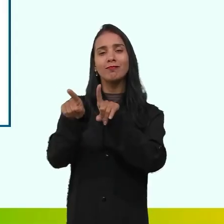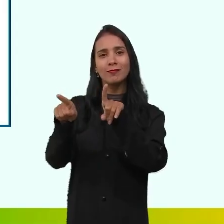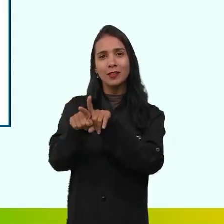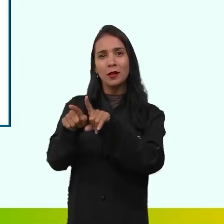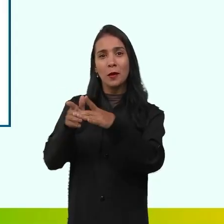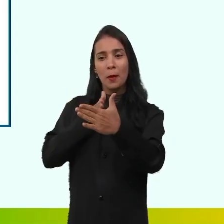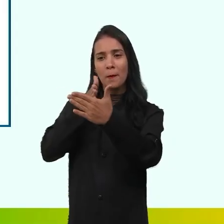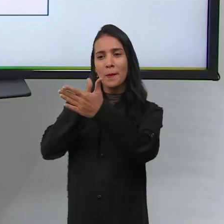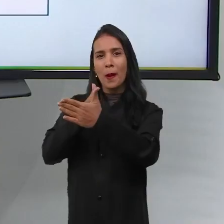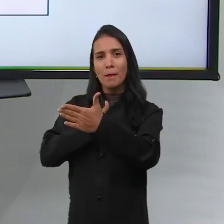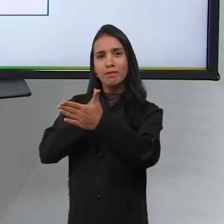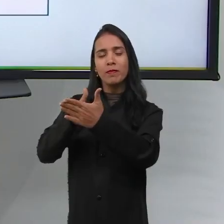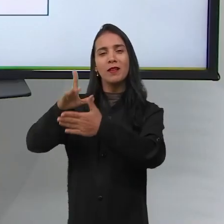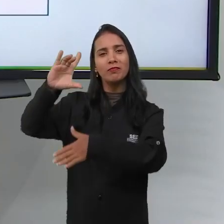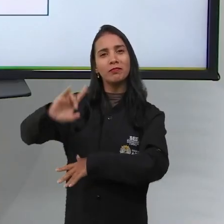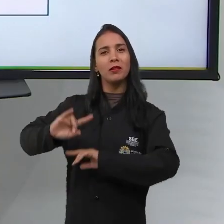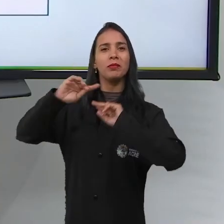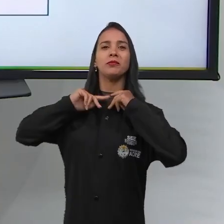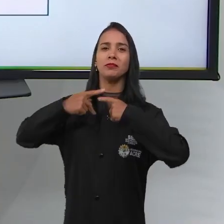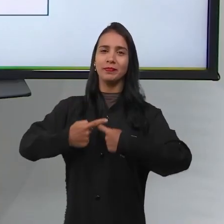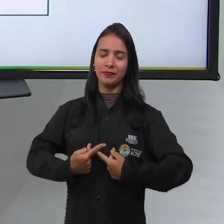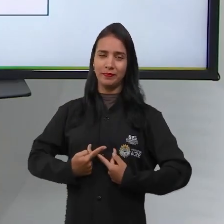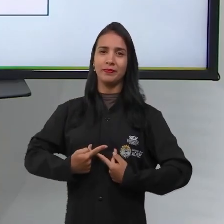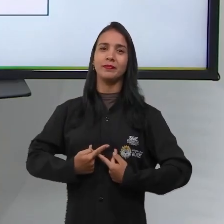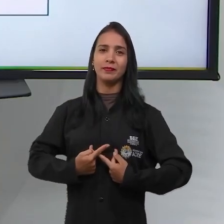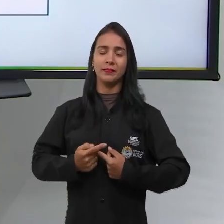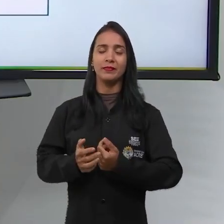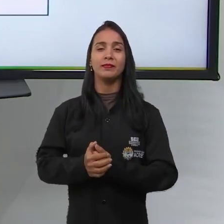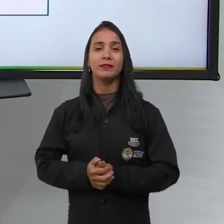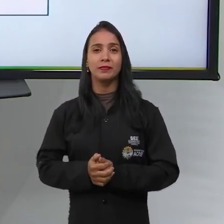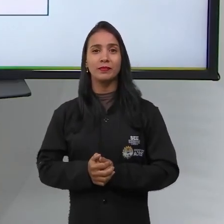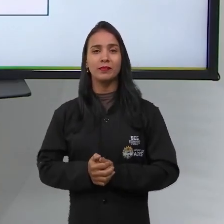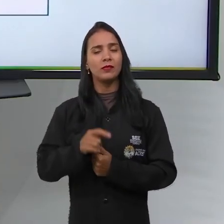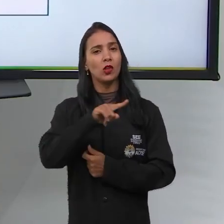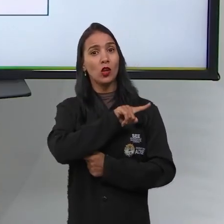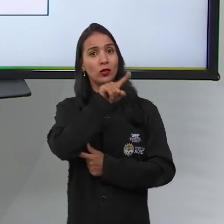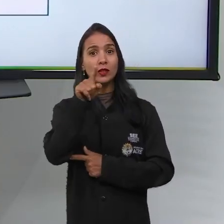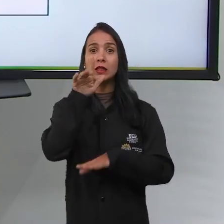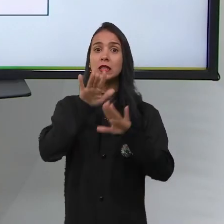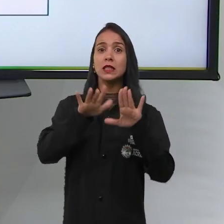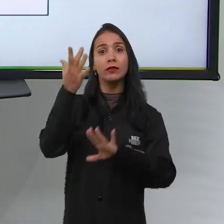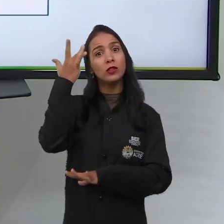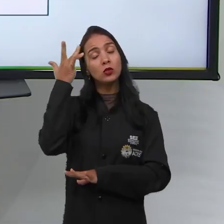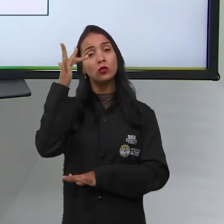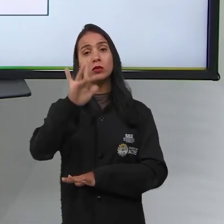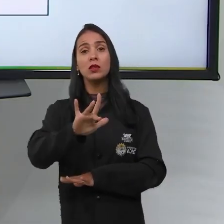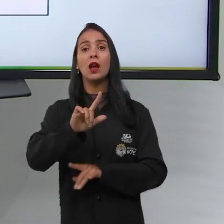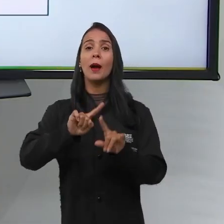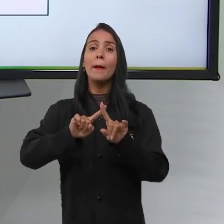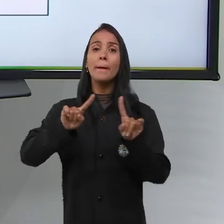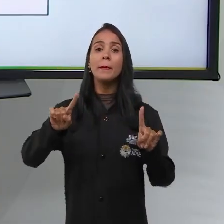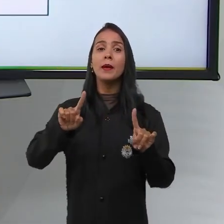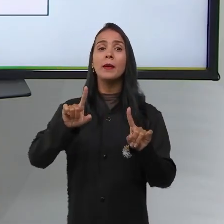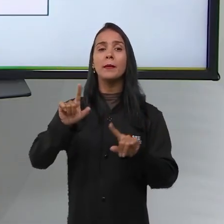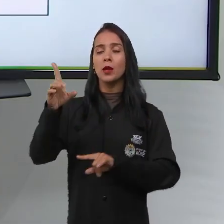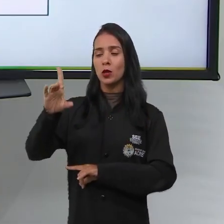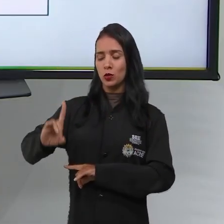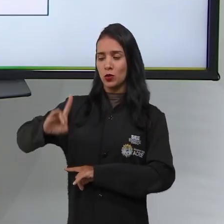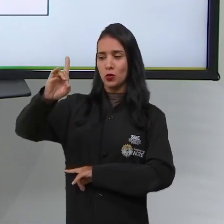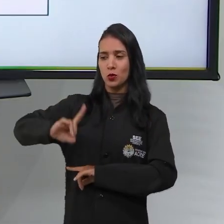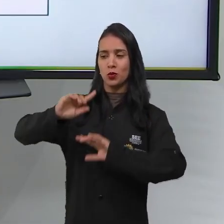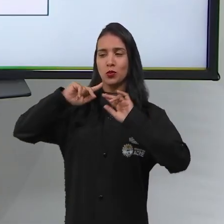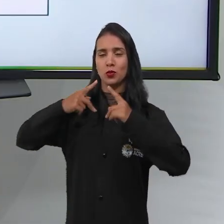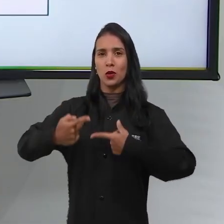humanos. Pessoal, para vocês que talvez não saibam, os direitos humanos são direitos